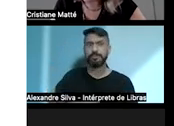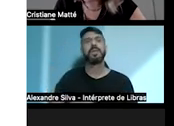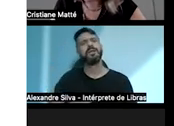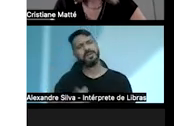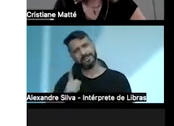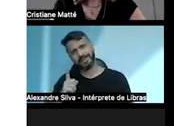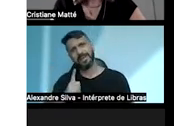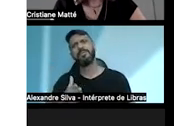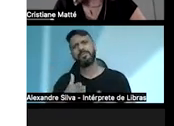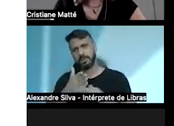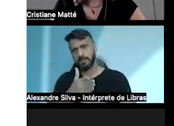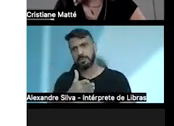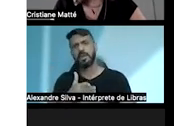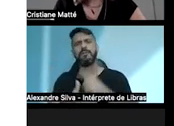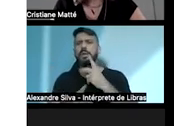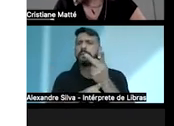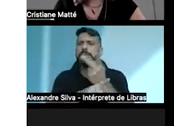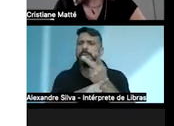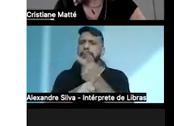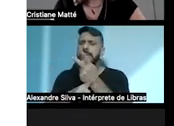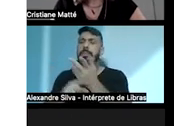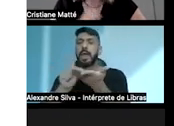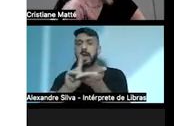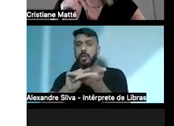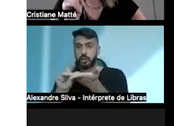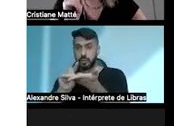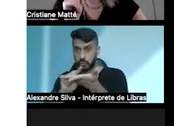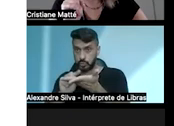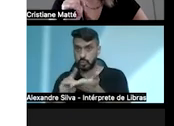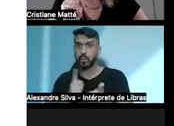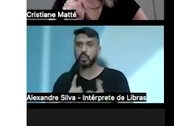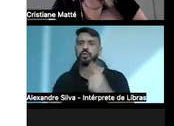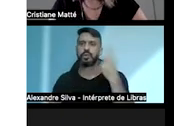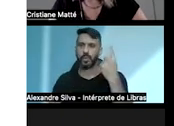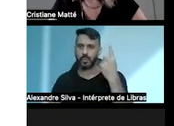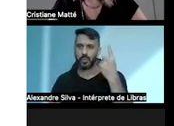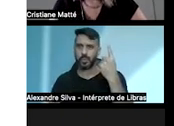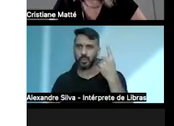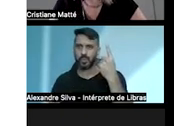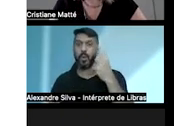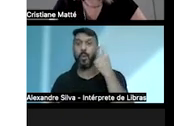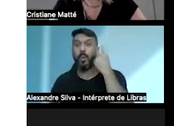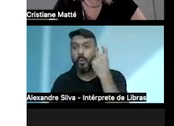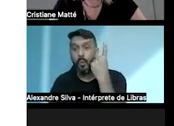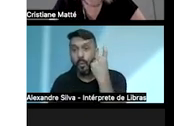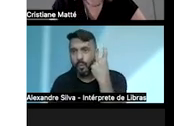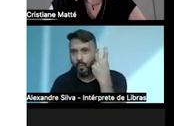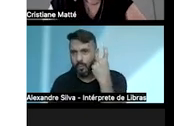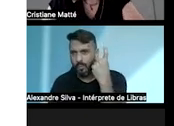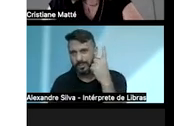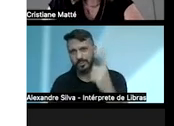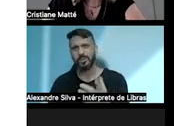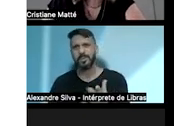sempre faz, né? E foi buscar os artigos que estavam publicados. E tinha um único artigo publicado,